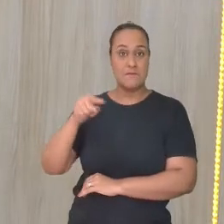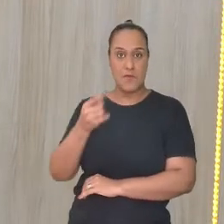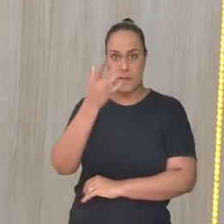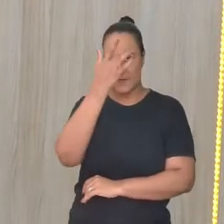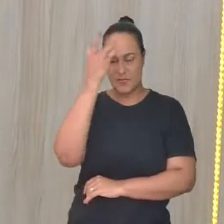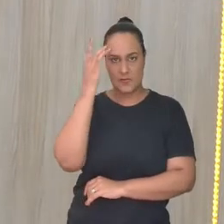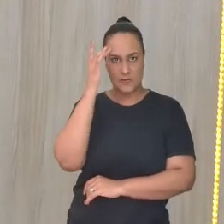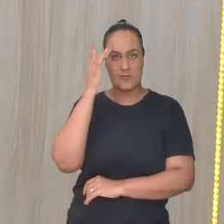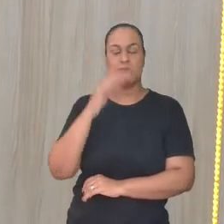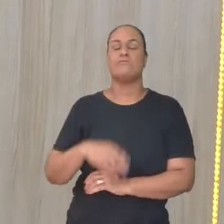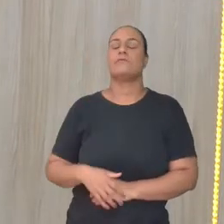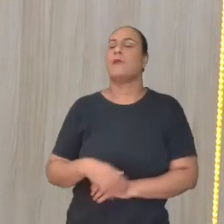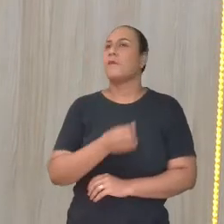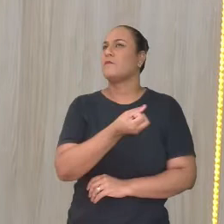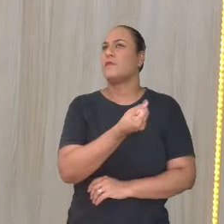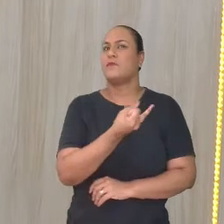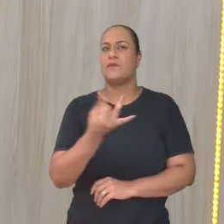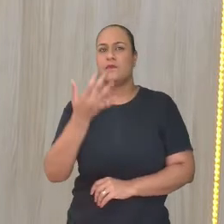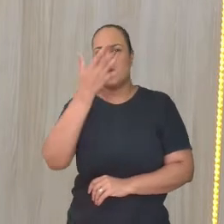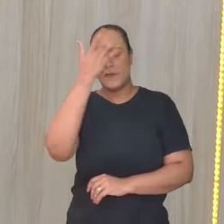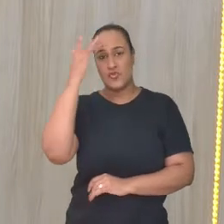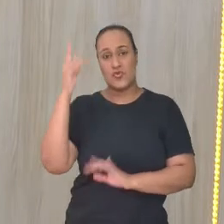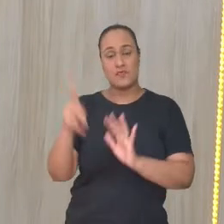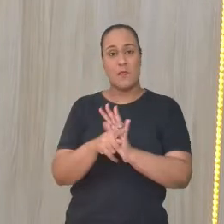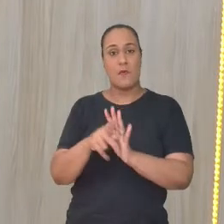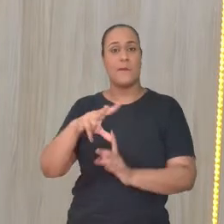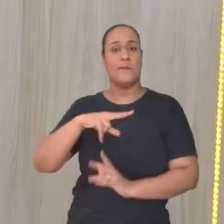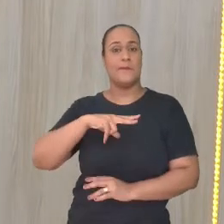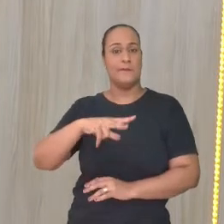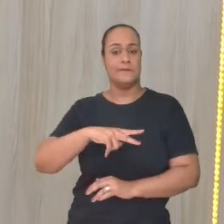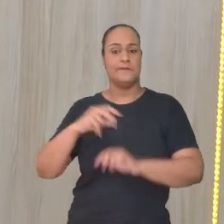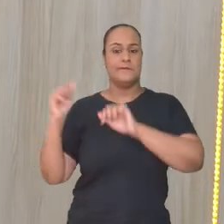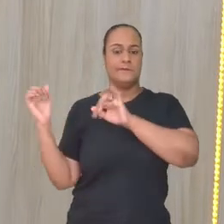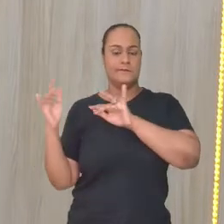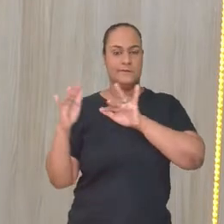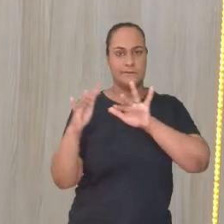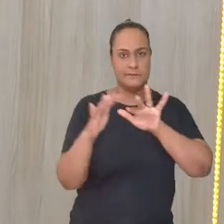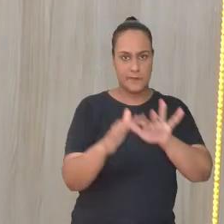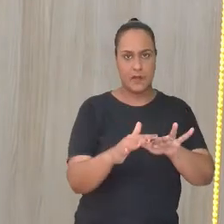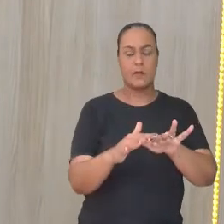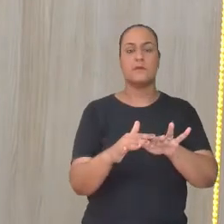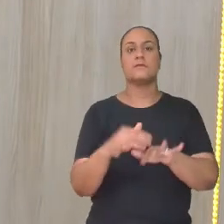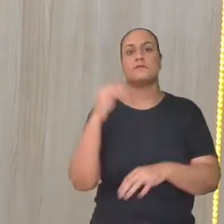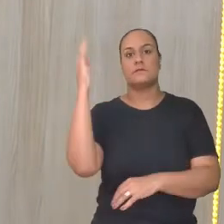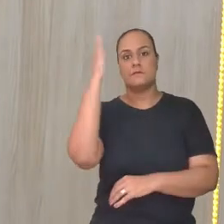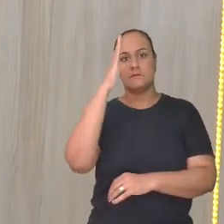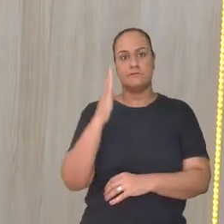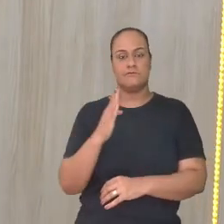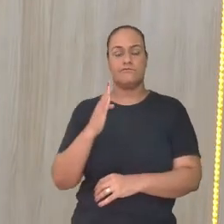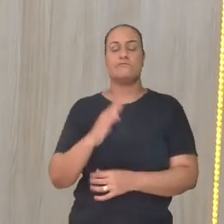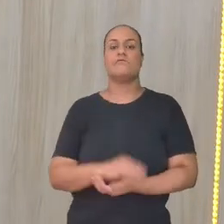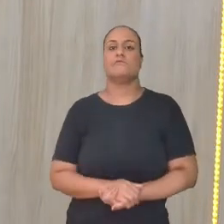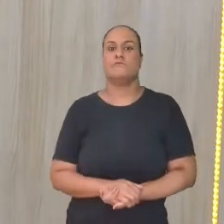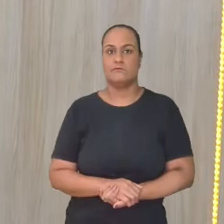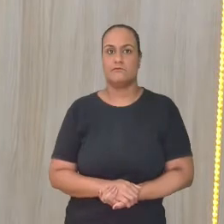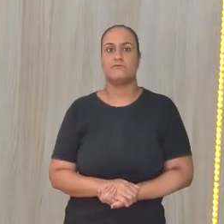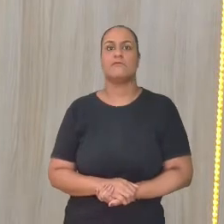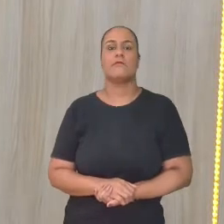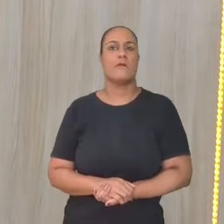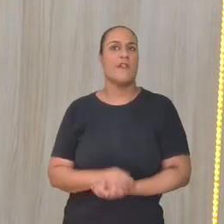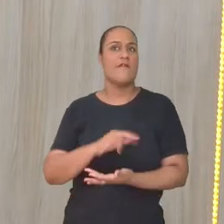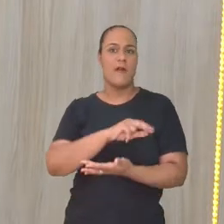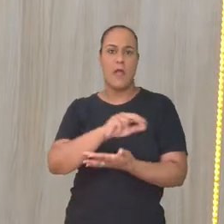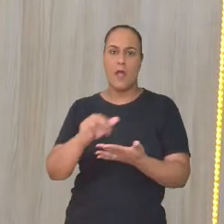pessoas, milhares de portugueses que vieram, né, a família real, a corte aí, vieram